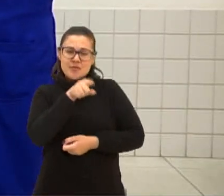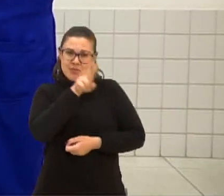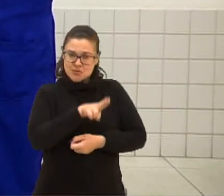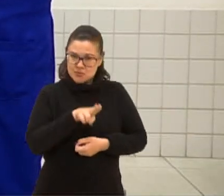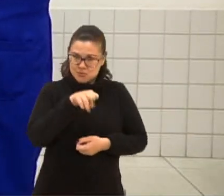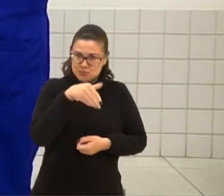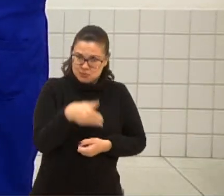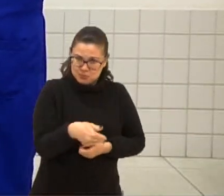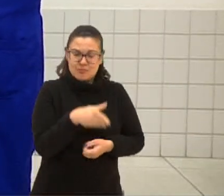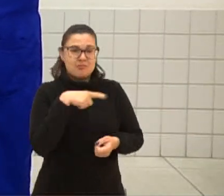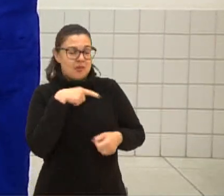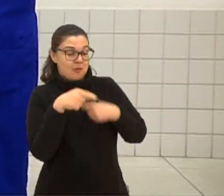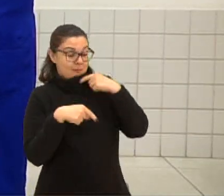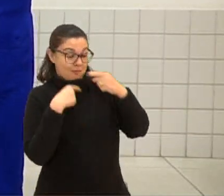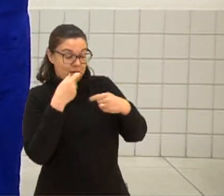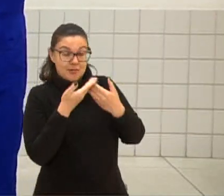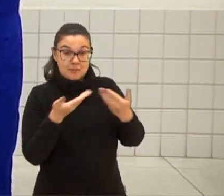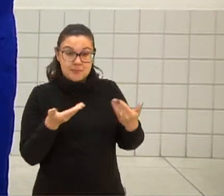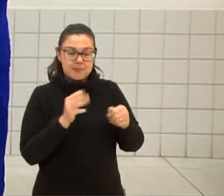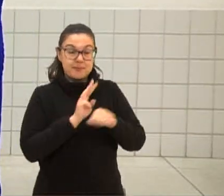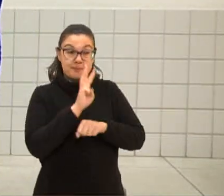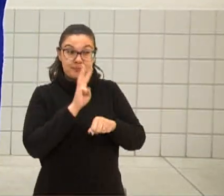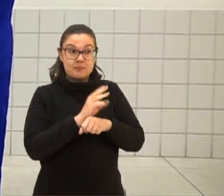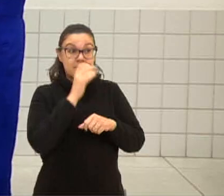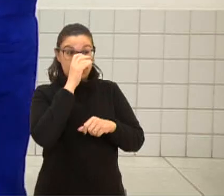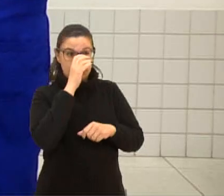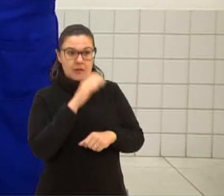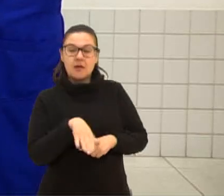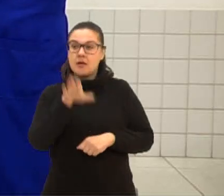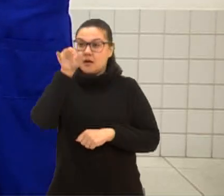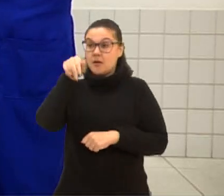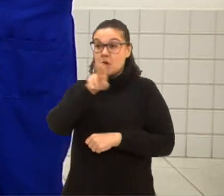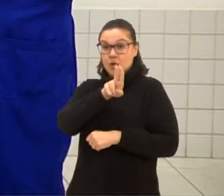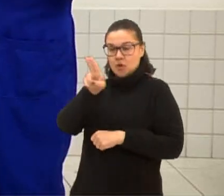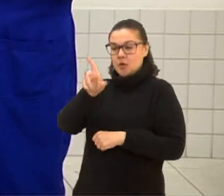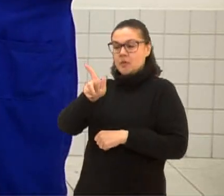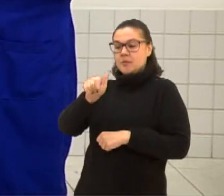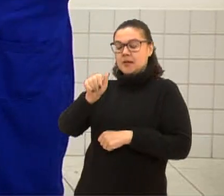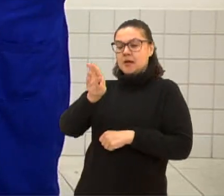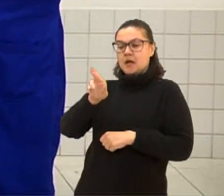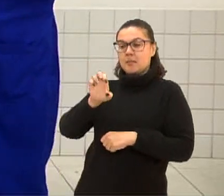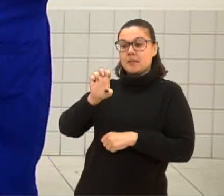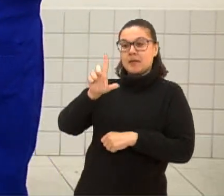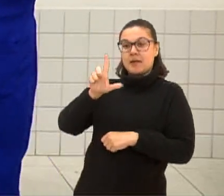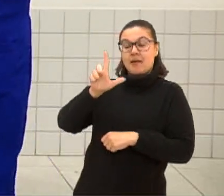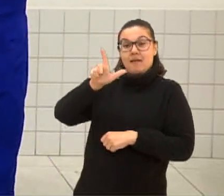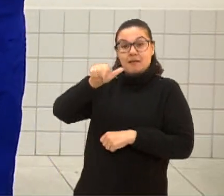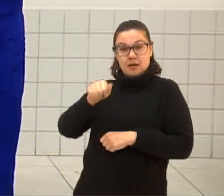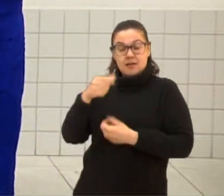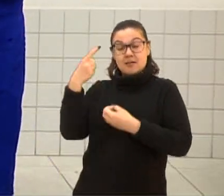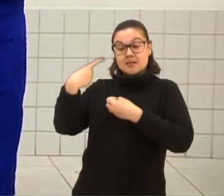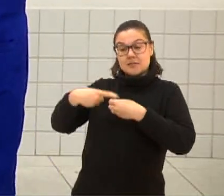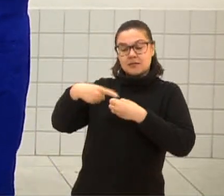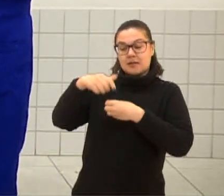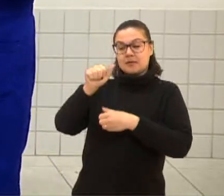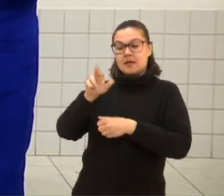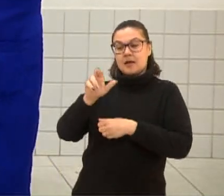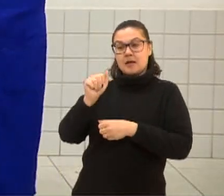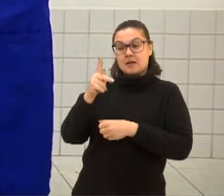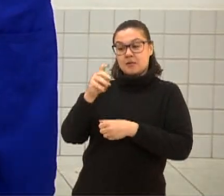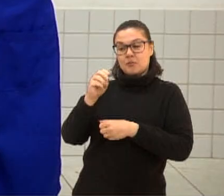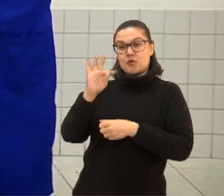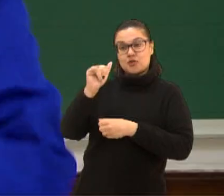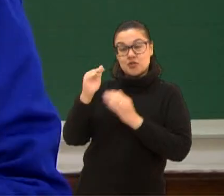consumo disso? Será que eu tenho alguma coisa aqui no meu WhatsApp? Bom, tem aqui, né? Meu nome é Gabriela, sou da cidade de Arapoti e estudo no Colégio João